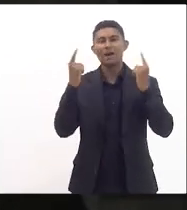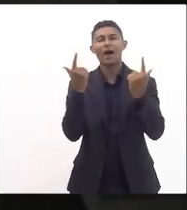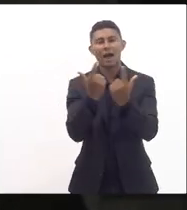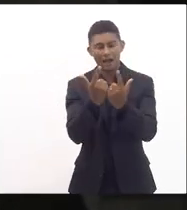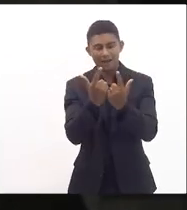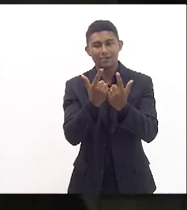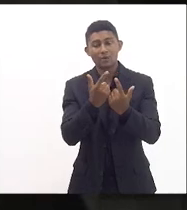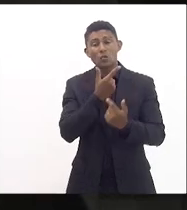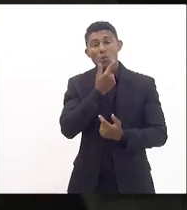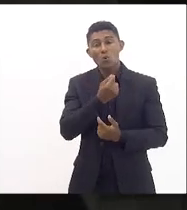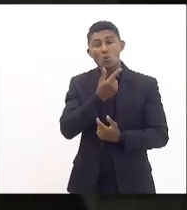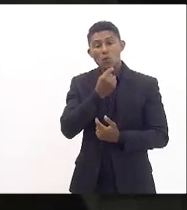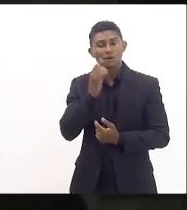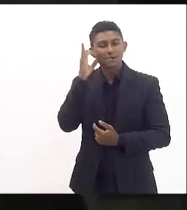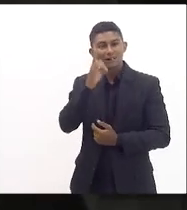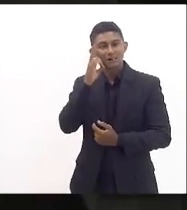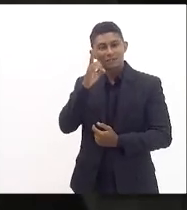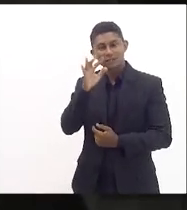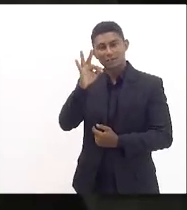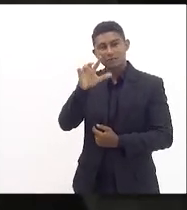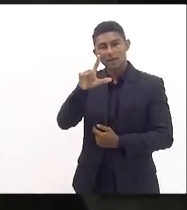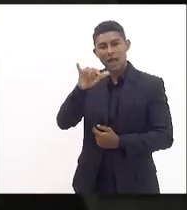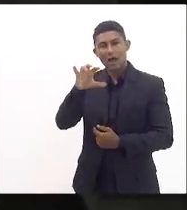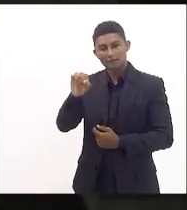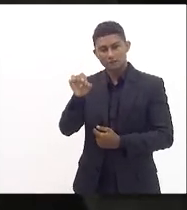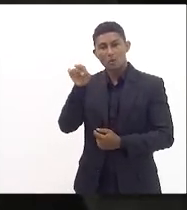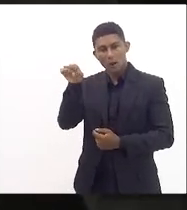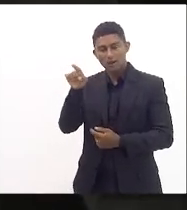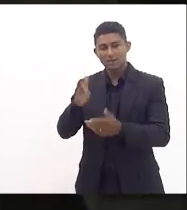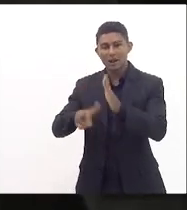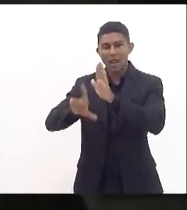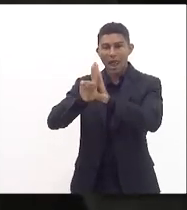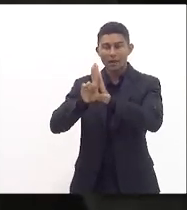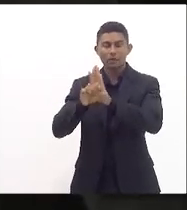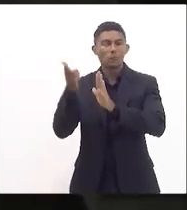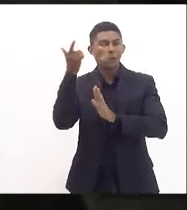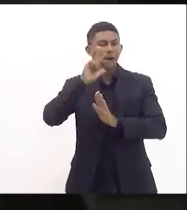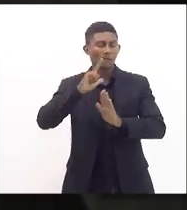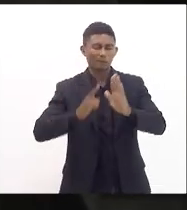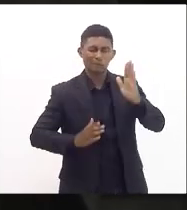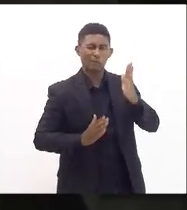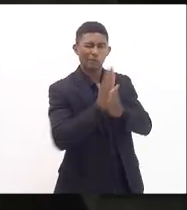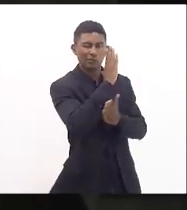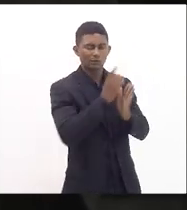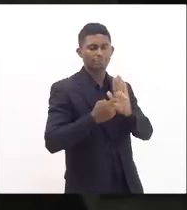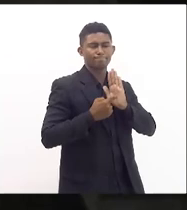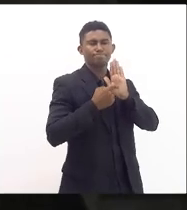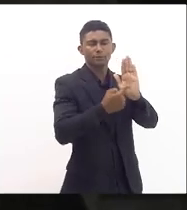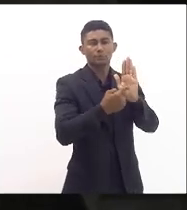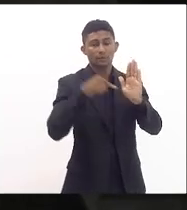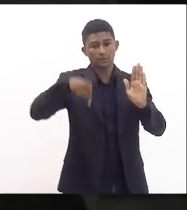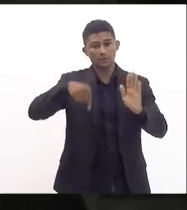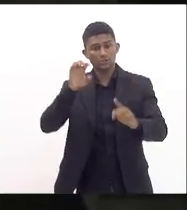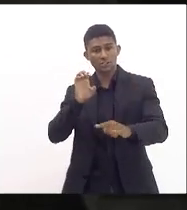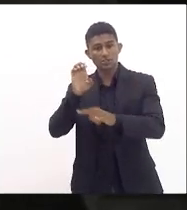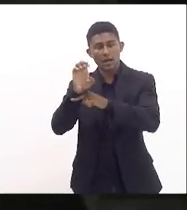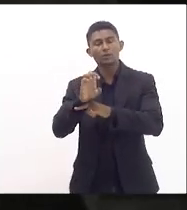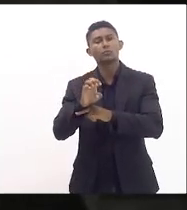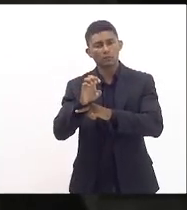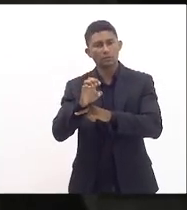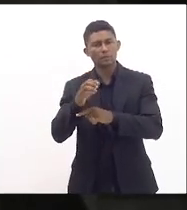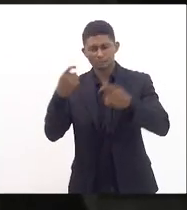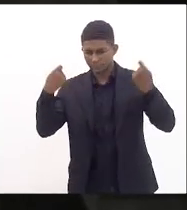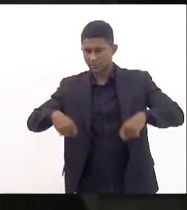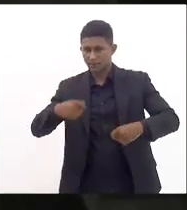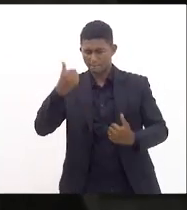Flávio apresentou, que foi aprovada, instituindo a participação do Estado no cofinanciamento. Depois nós